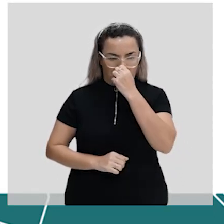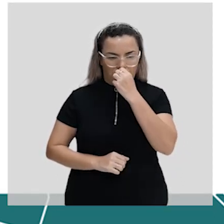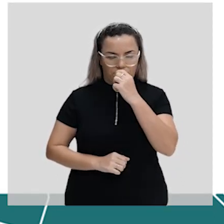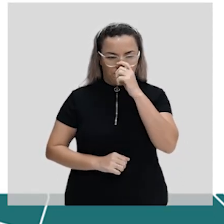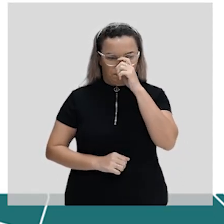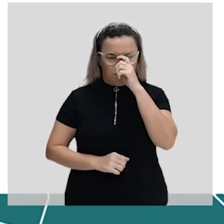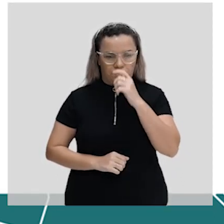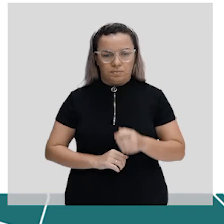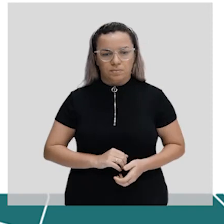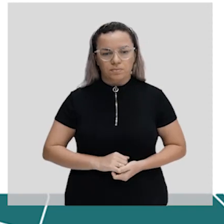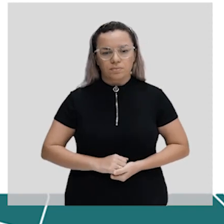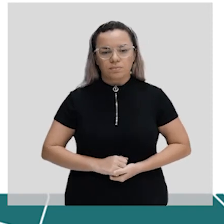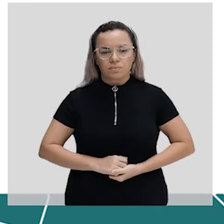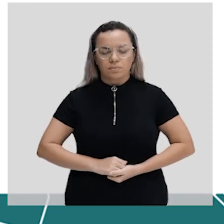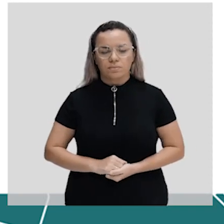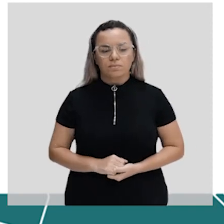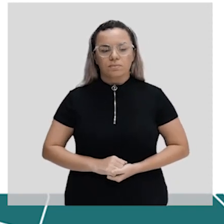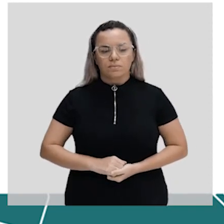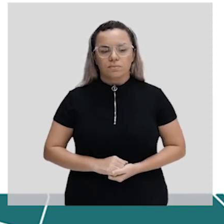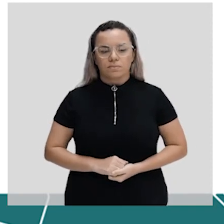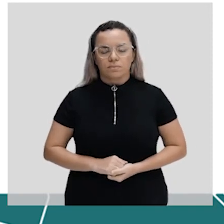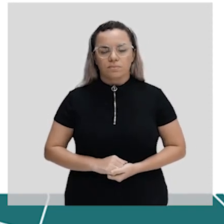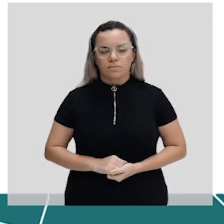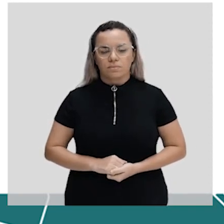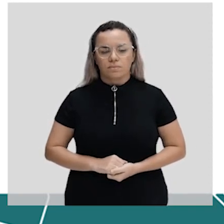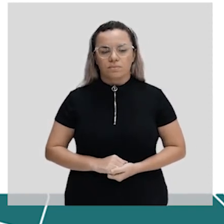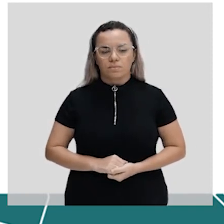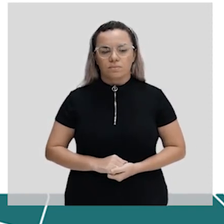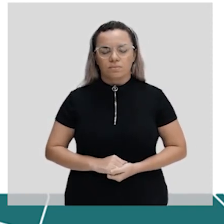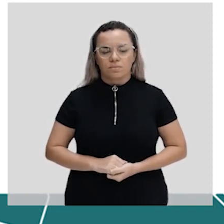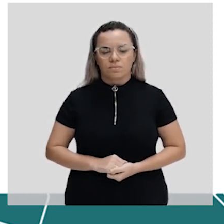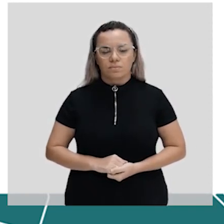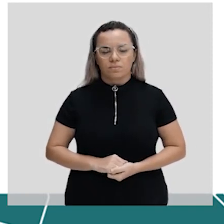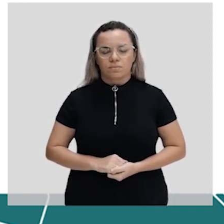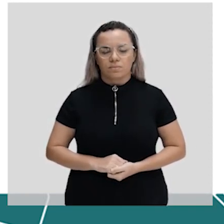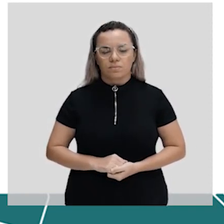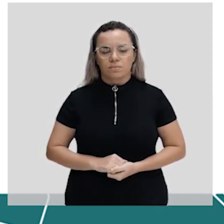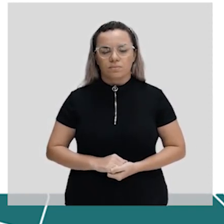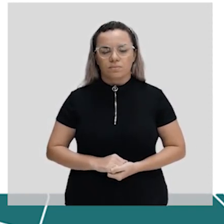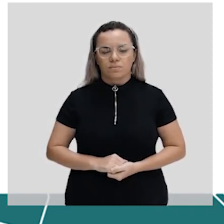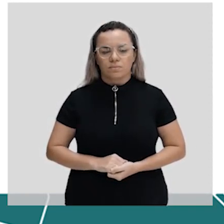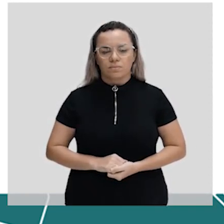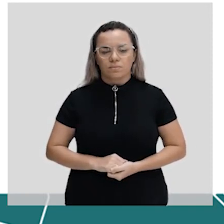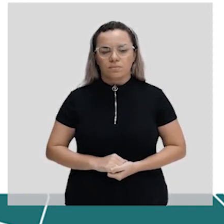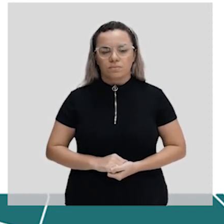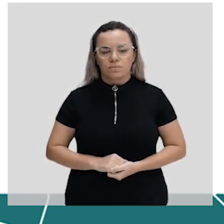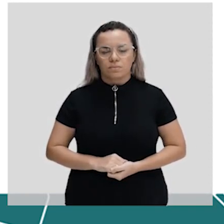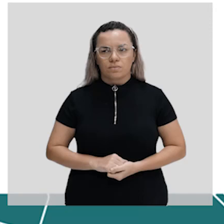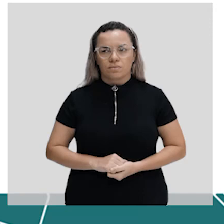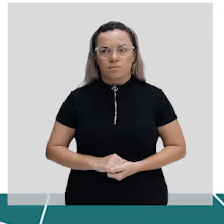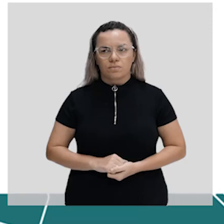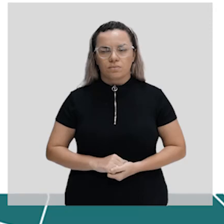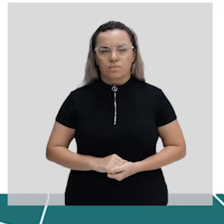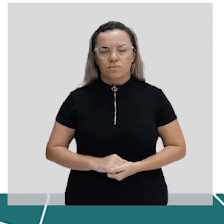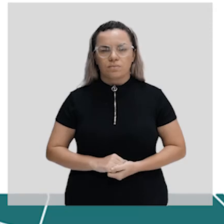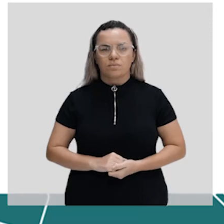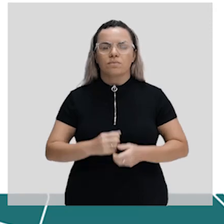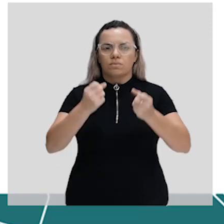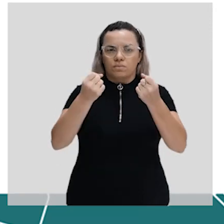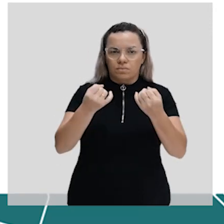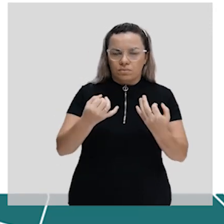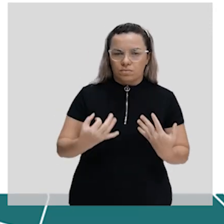humildes seres. Embriagado, tonto de prazeres, o mundo para ti foi negro e duro. Então está falando